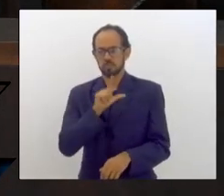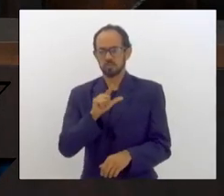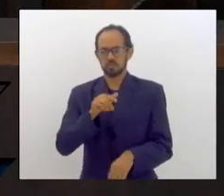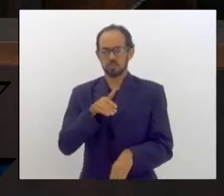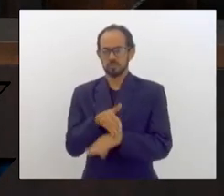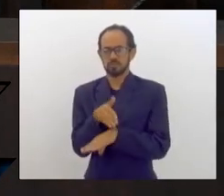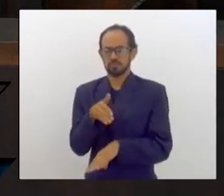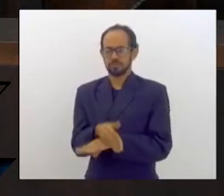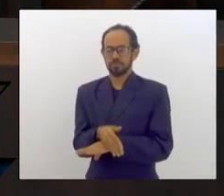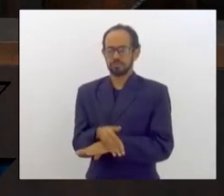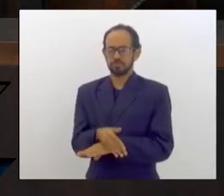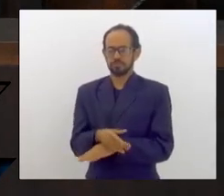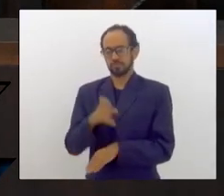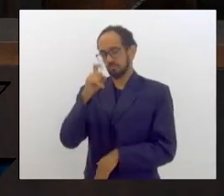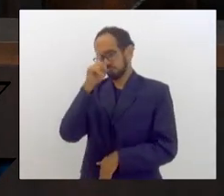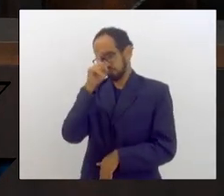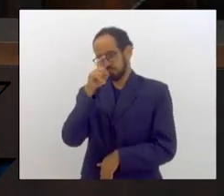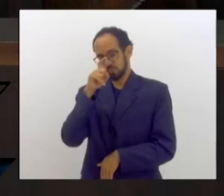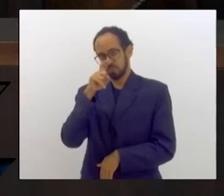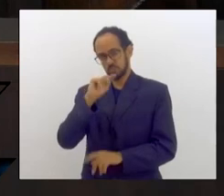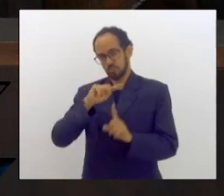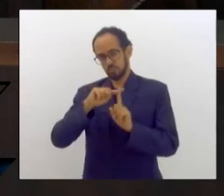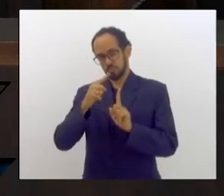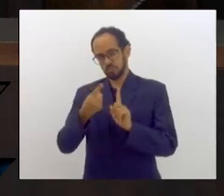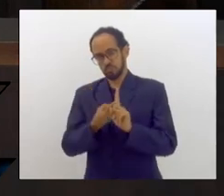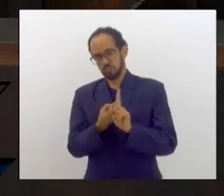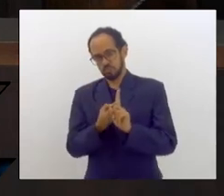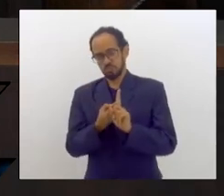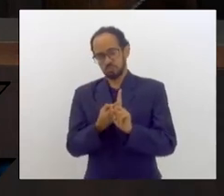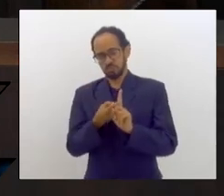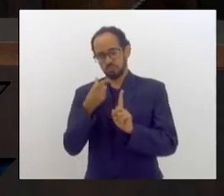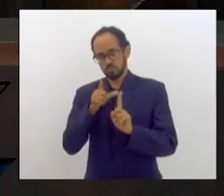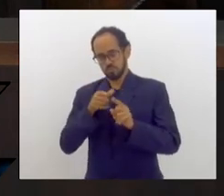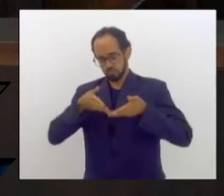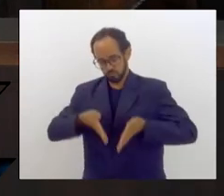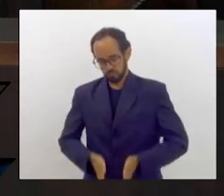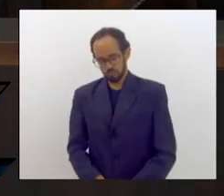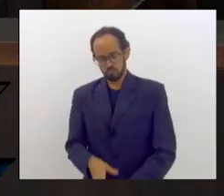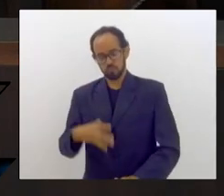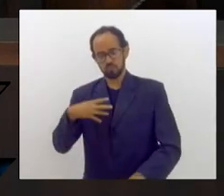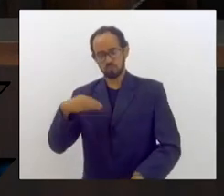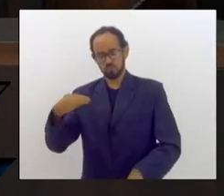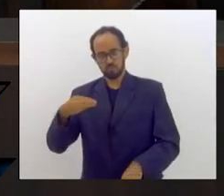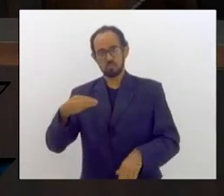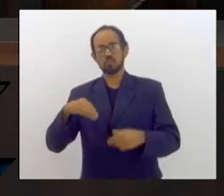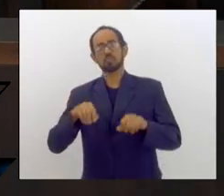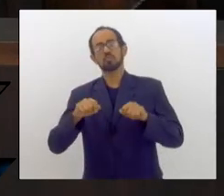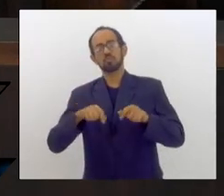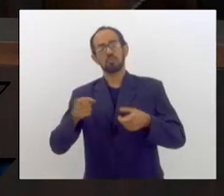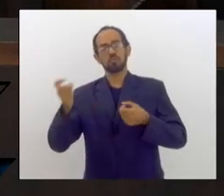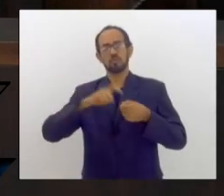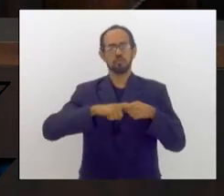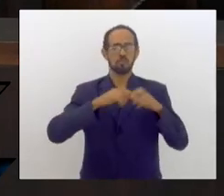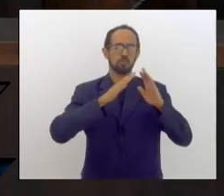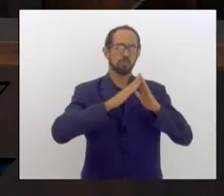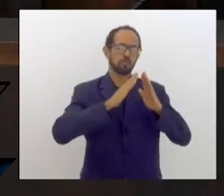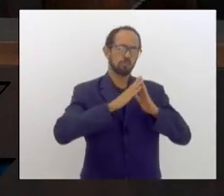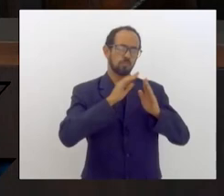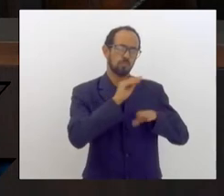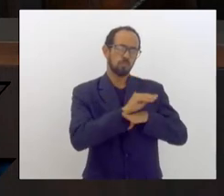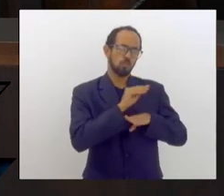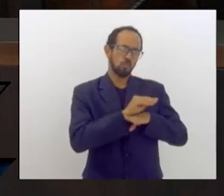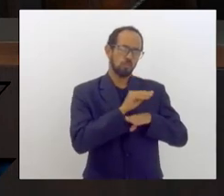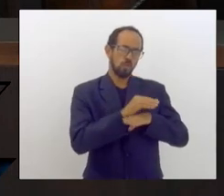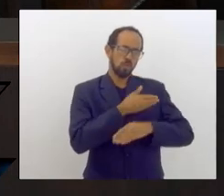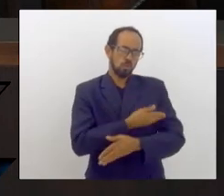adentrar a maternidade, poder dar à luz aos seus filhos e voltar para casa para cuidar dos demais ou aquele único que ela